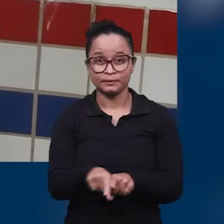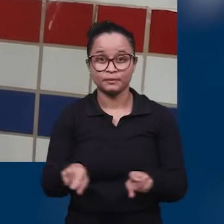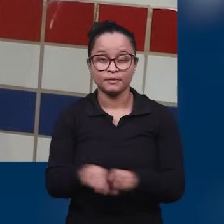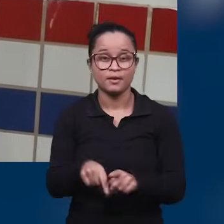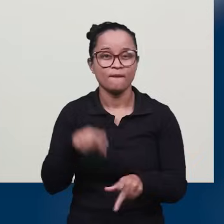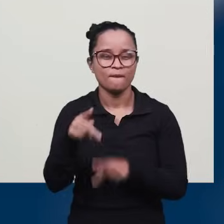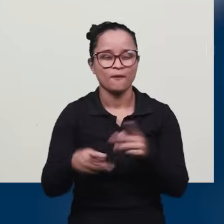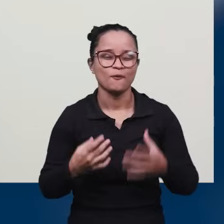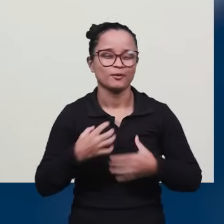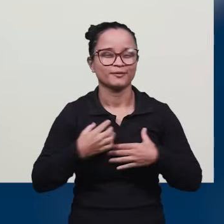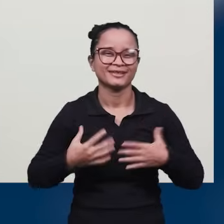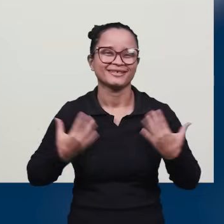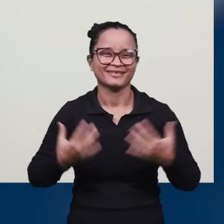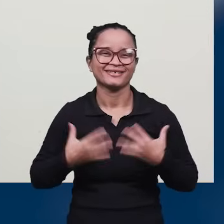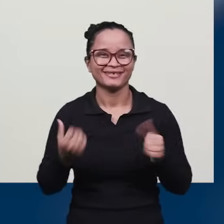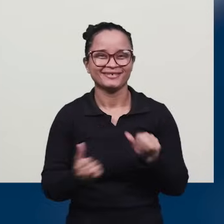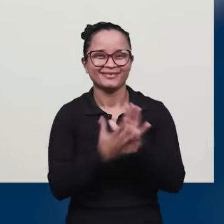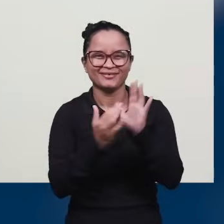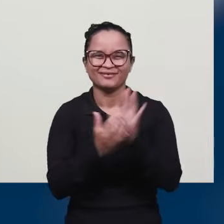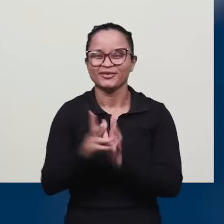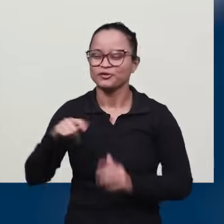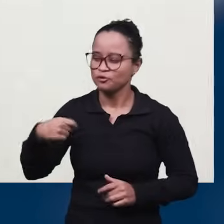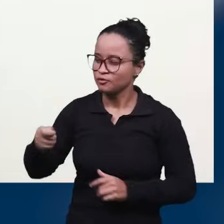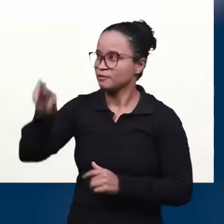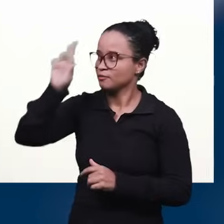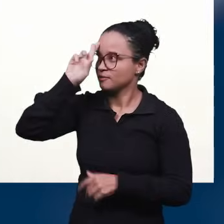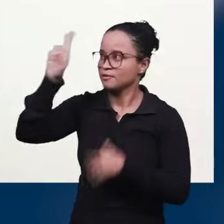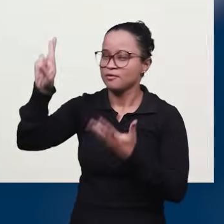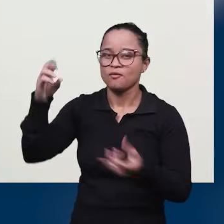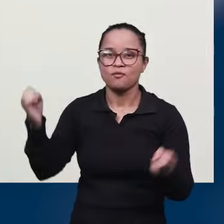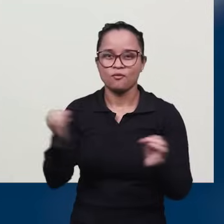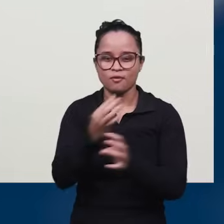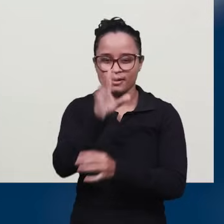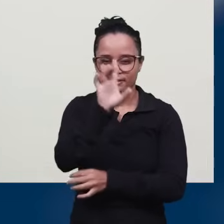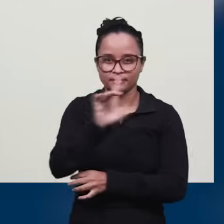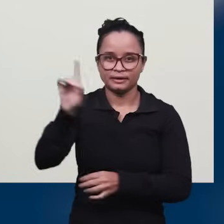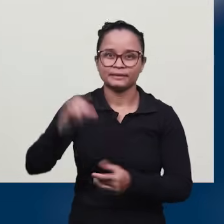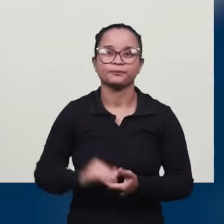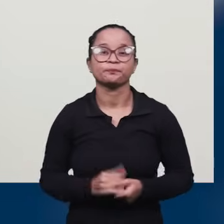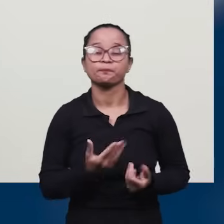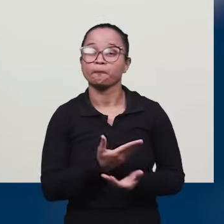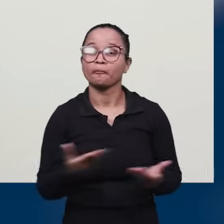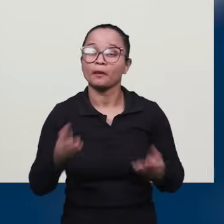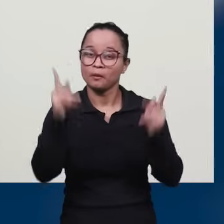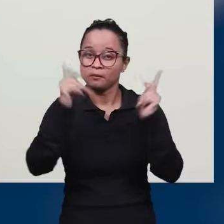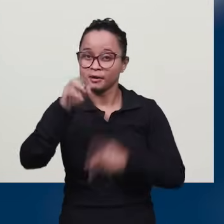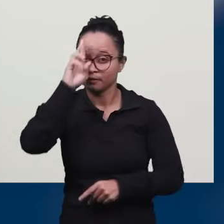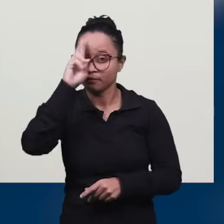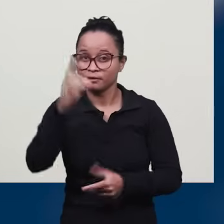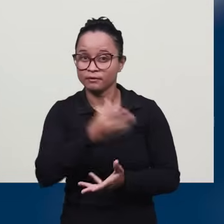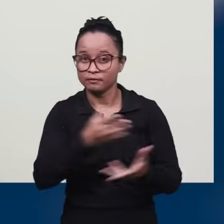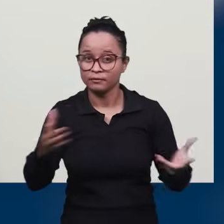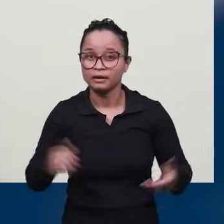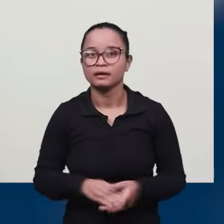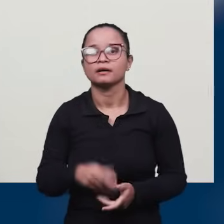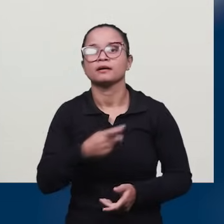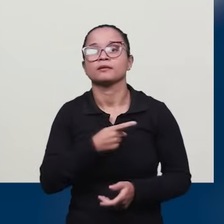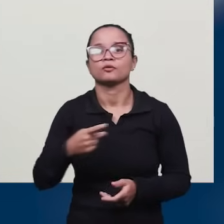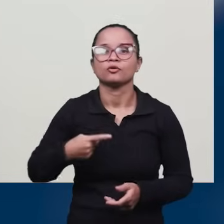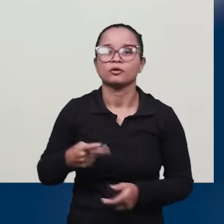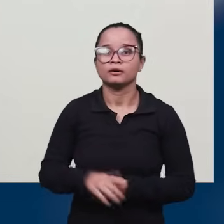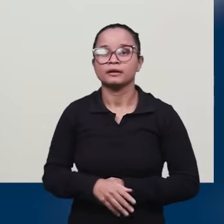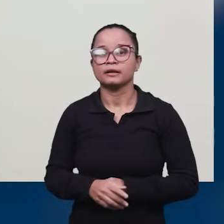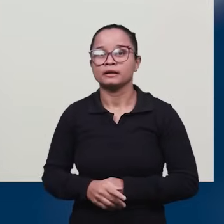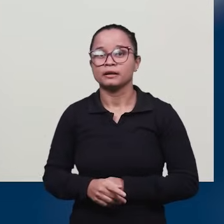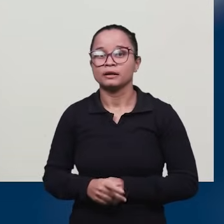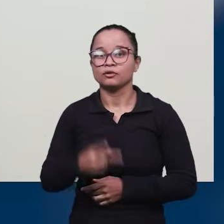Jesus. A paz do Senhor, meus irmãos. Pastor Alan falando aqui de Porto Velho, encerrando esse final de semana, abençoado pelo